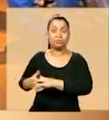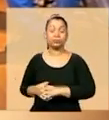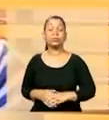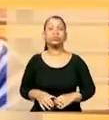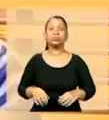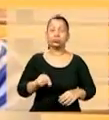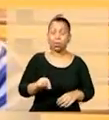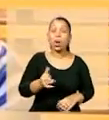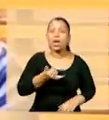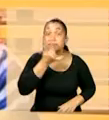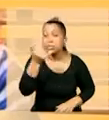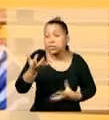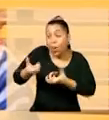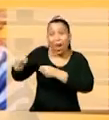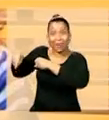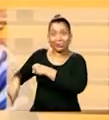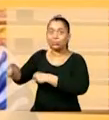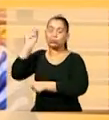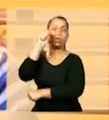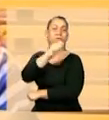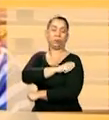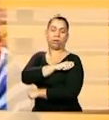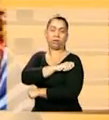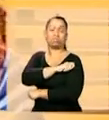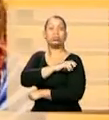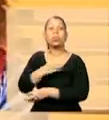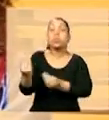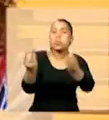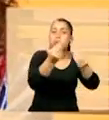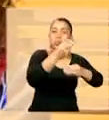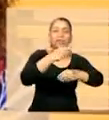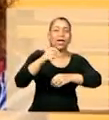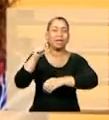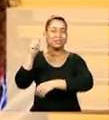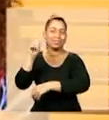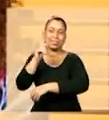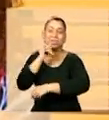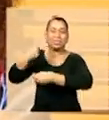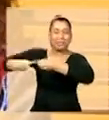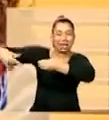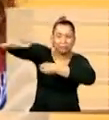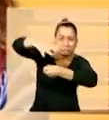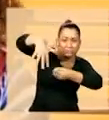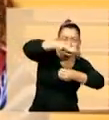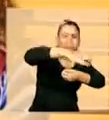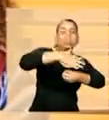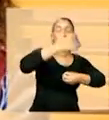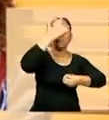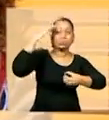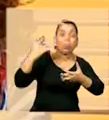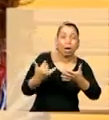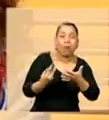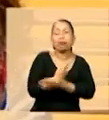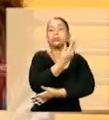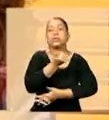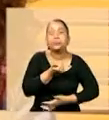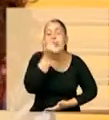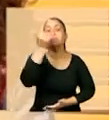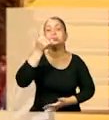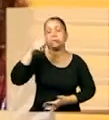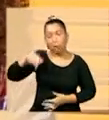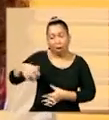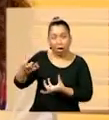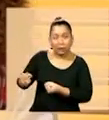saúde? São acidentes que são atendidos em São José do Rio Preto. Então, muitas cidades da região, trabalhadores se acidentam e são